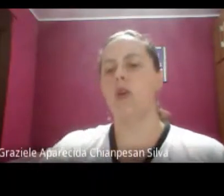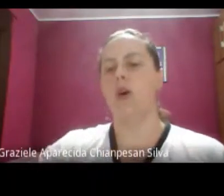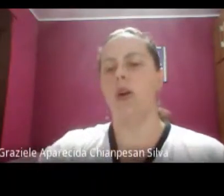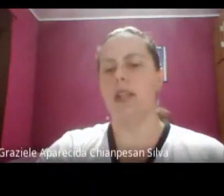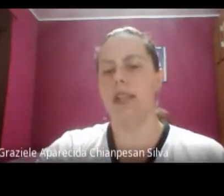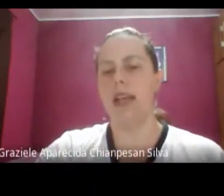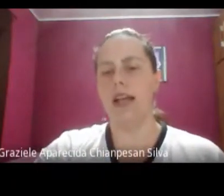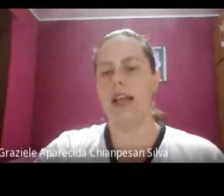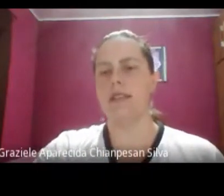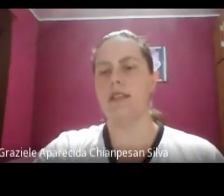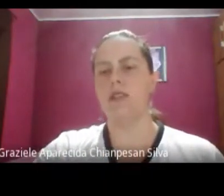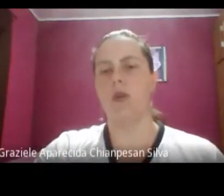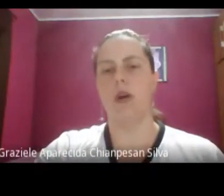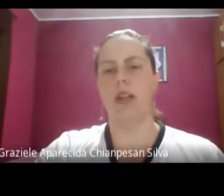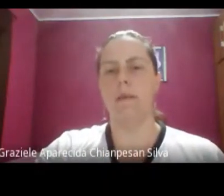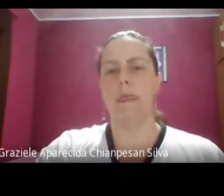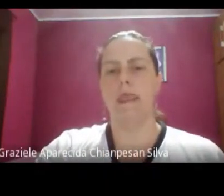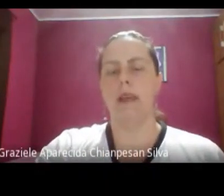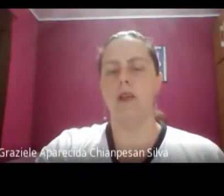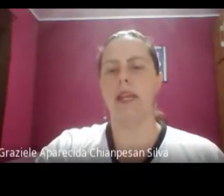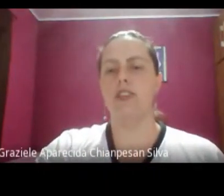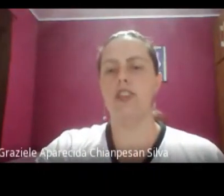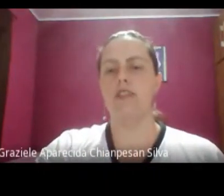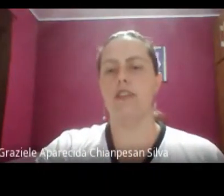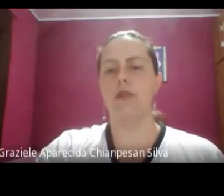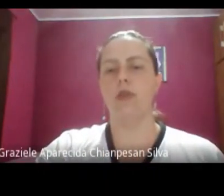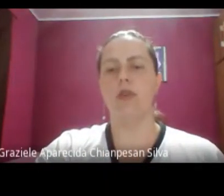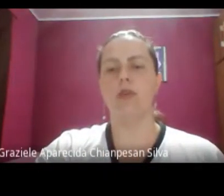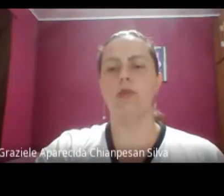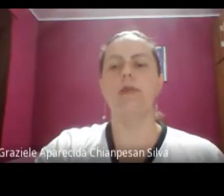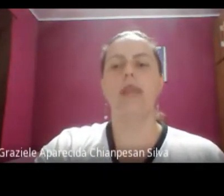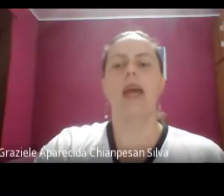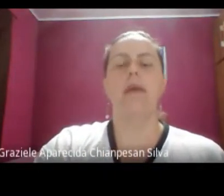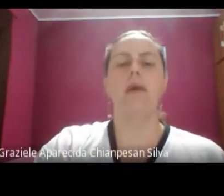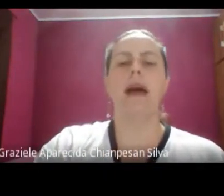essa escola, né, lá, essa escola criativa do